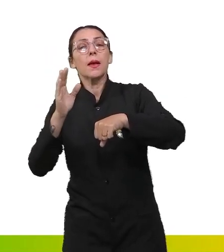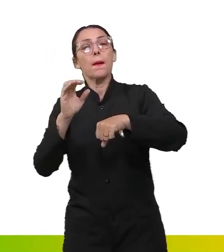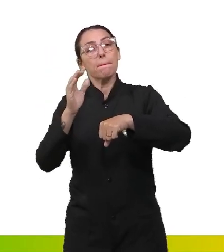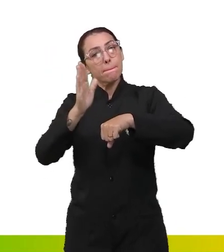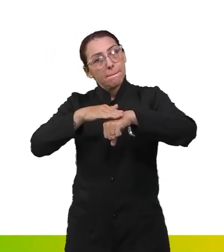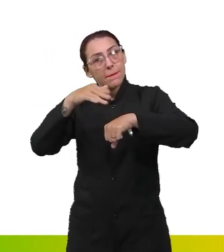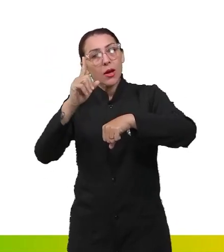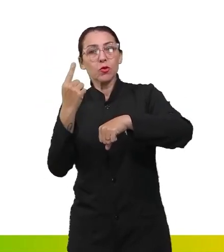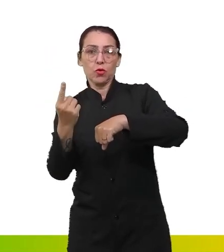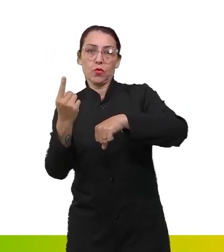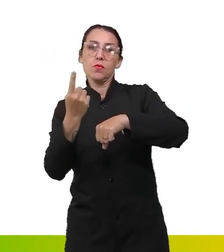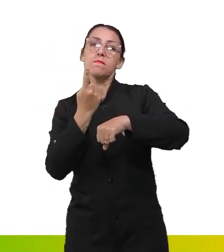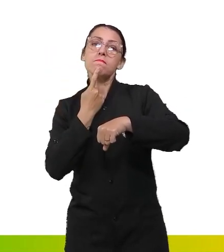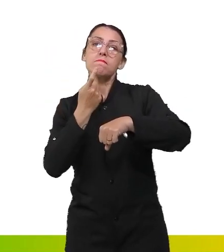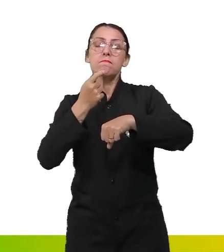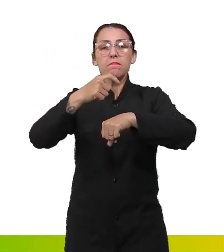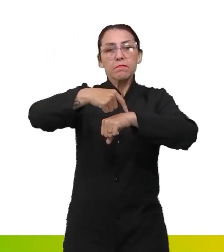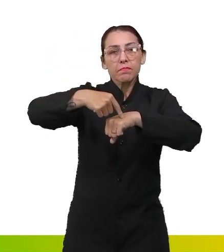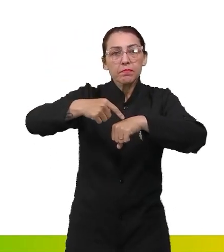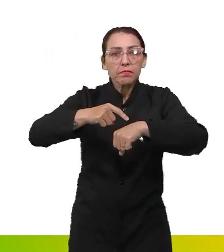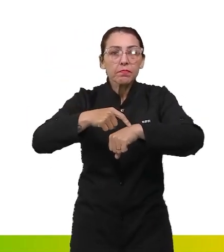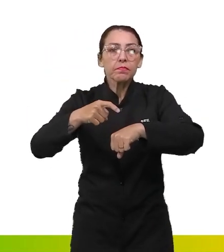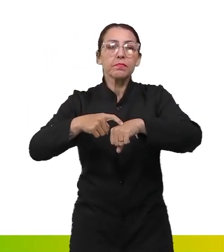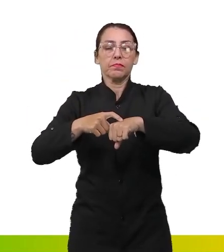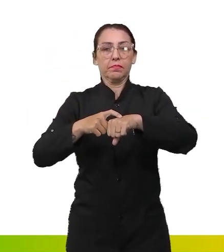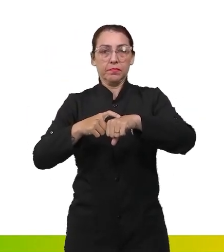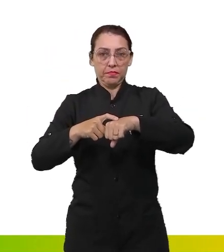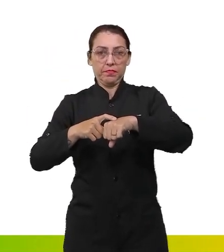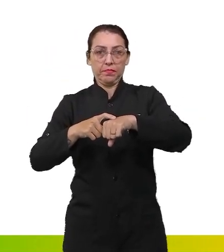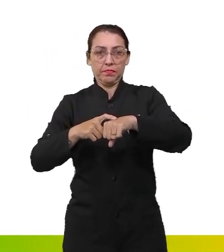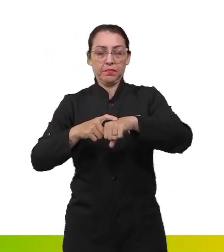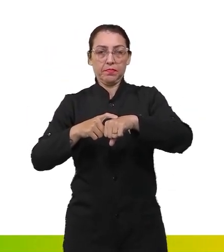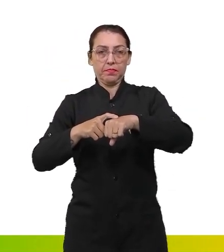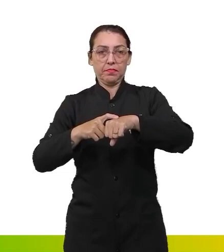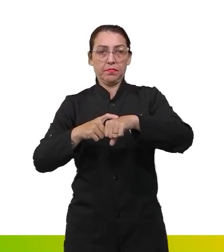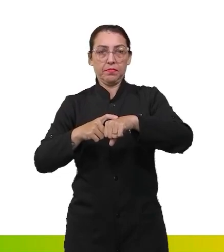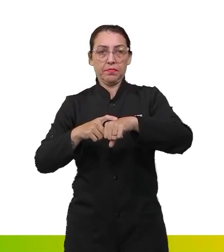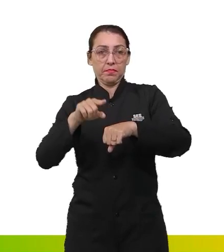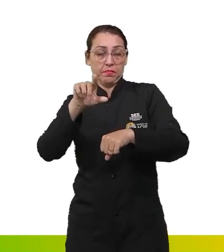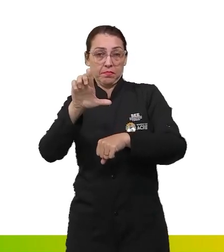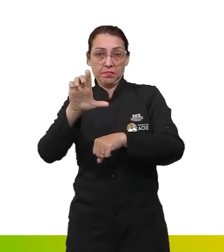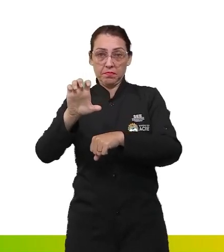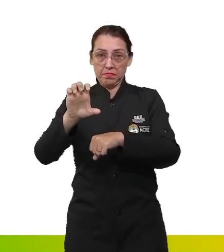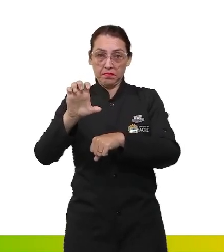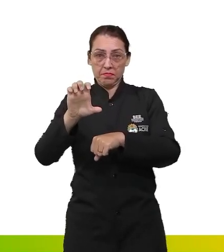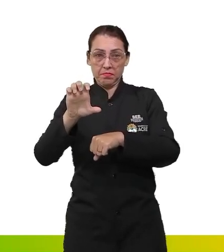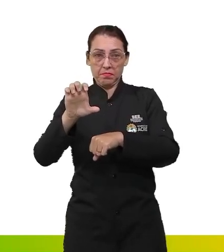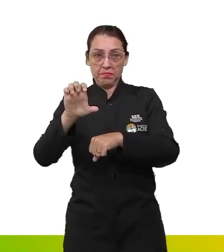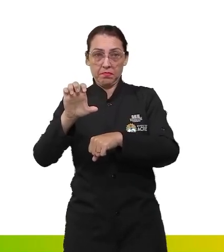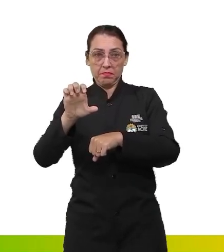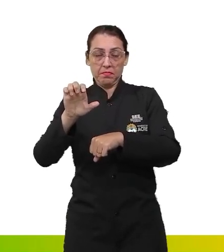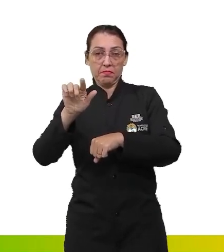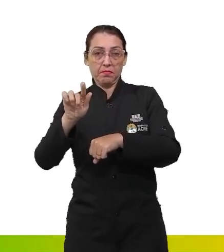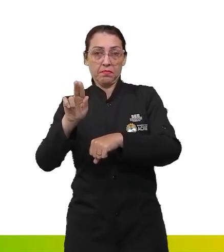os morangos. Então, tenho que perguntar, né? Le